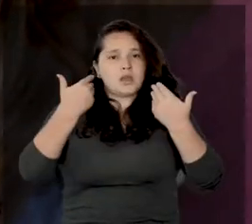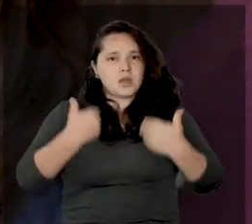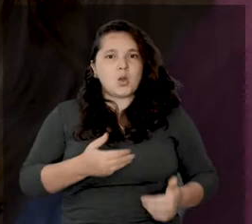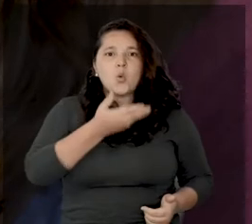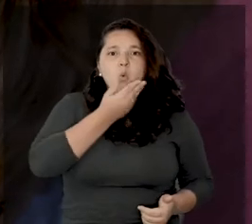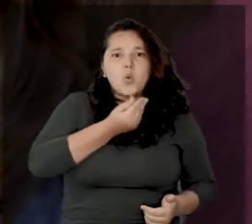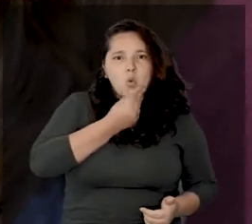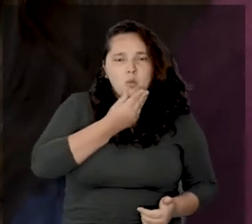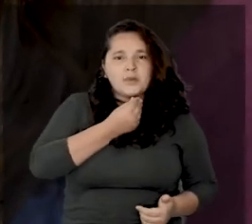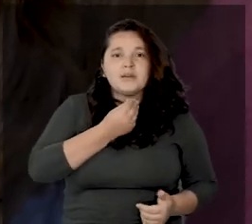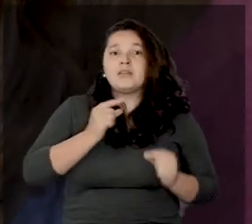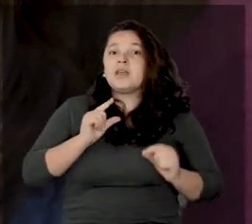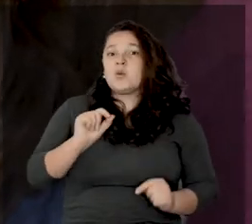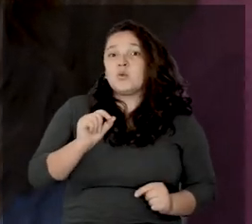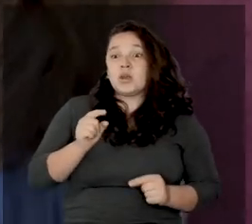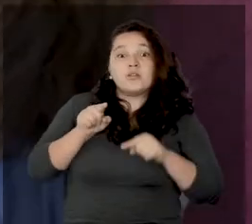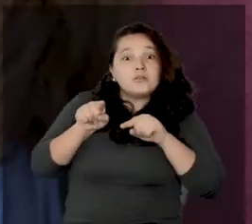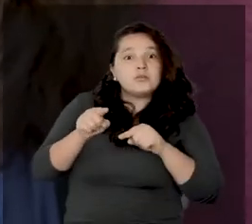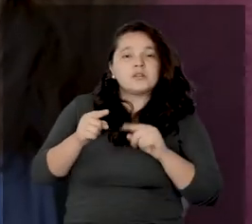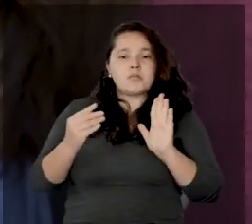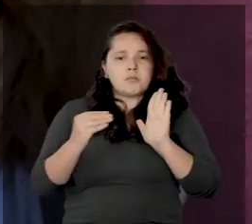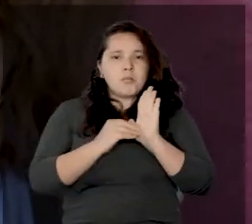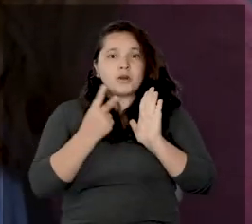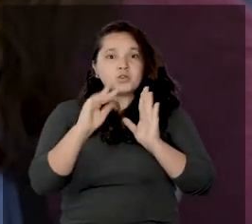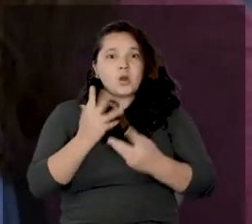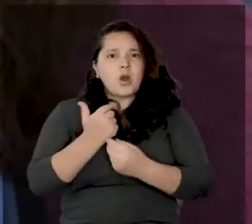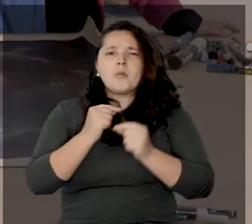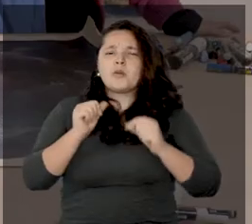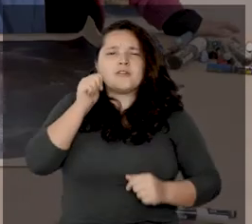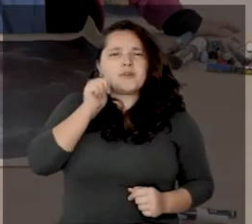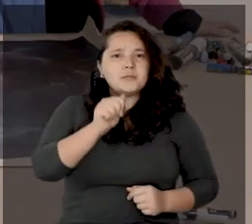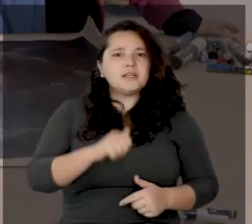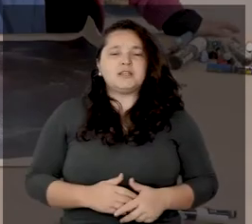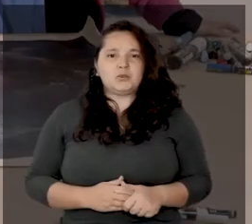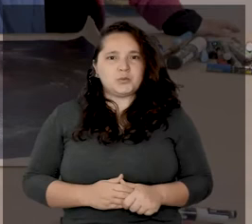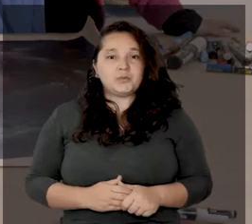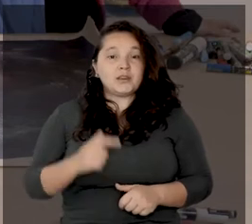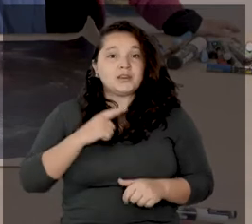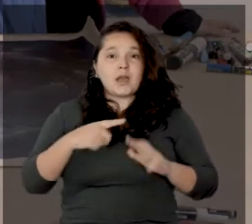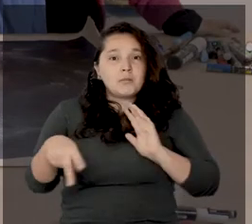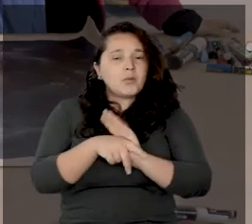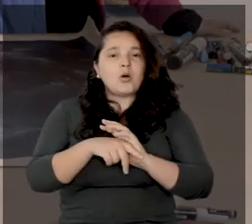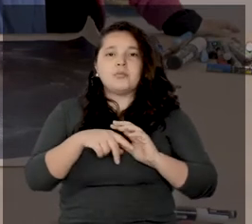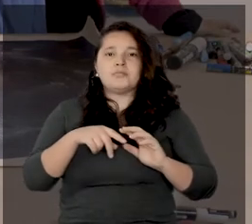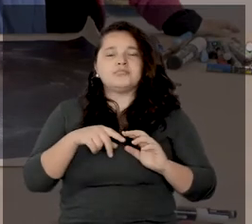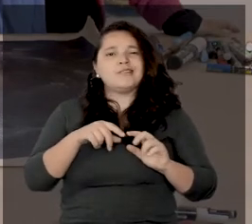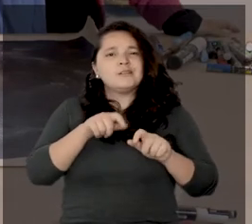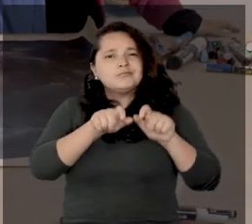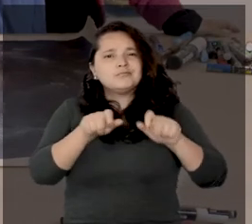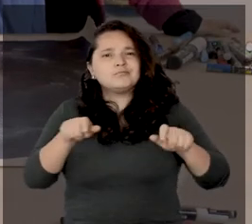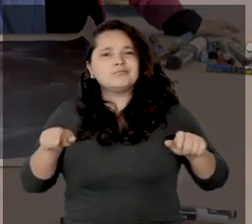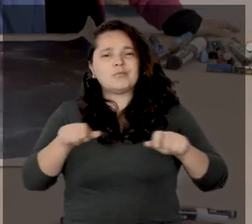essa figura central do feminino, né, nesse universo, né, todo da